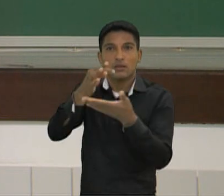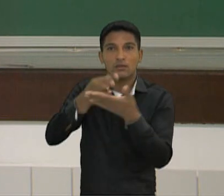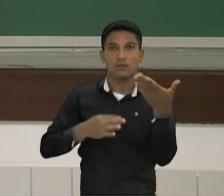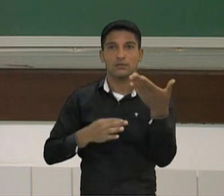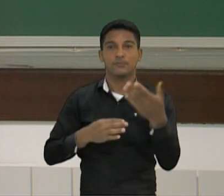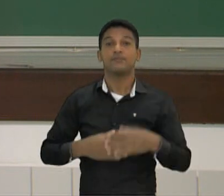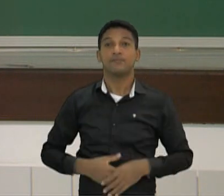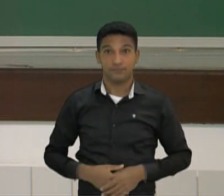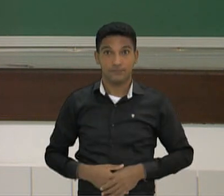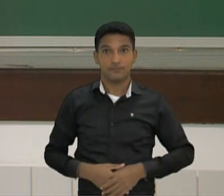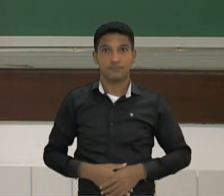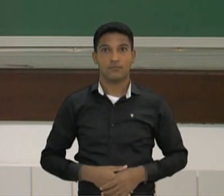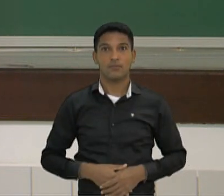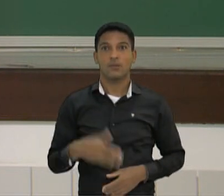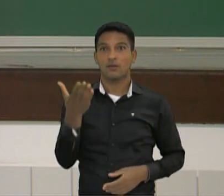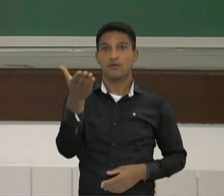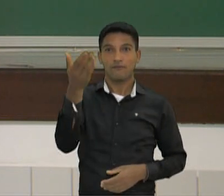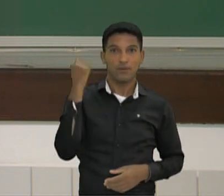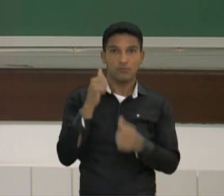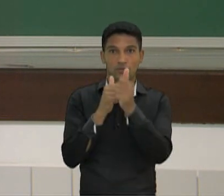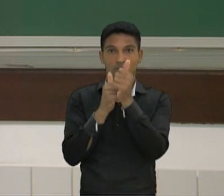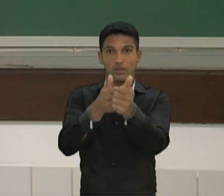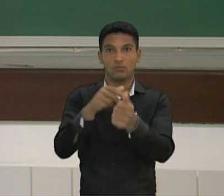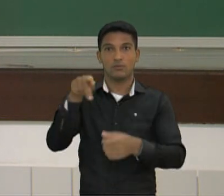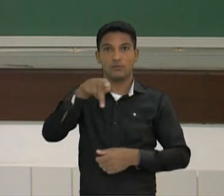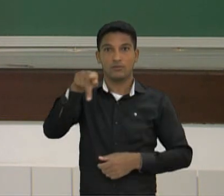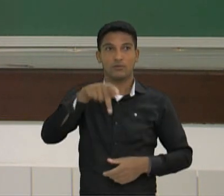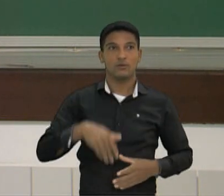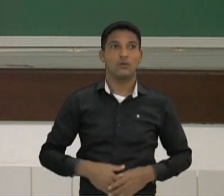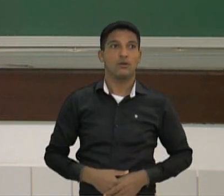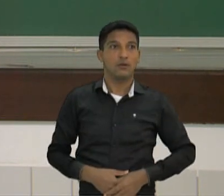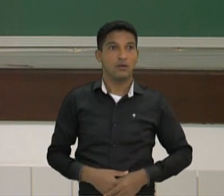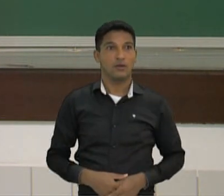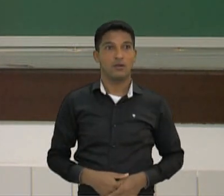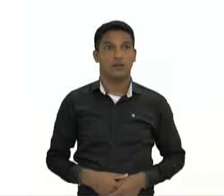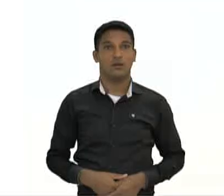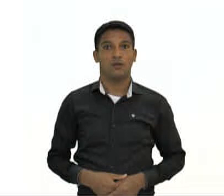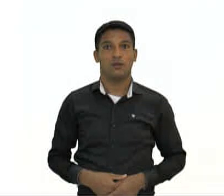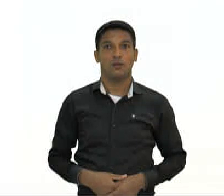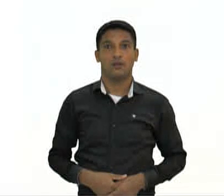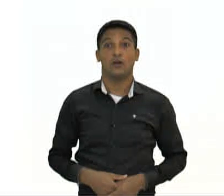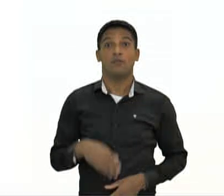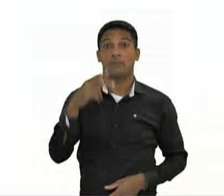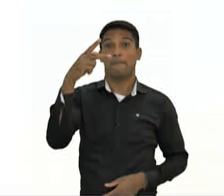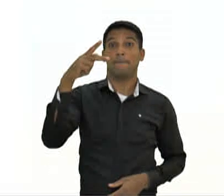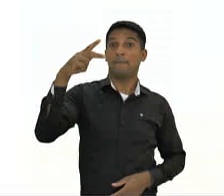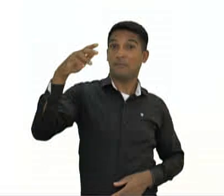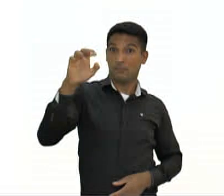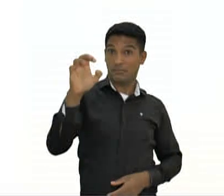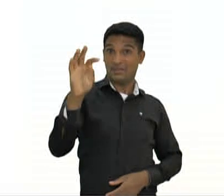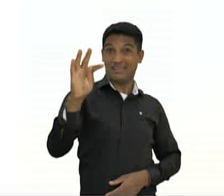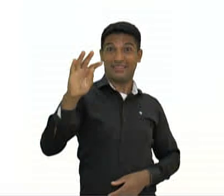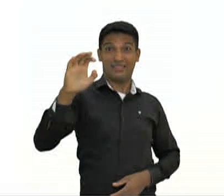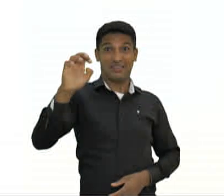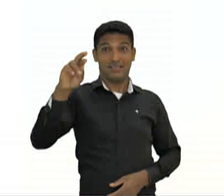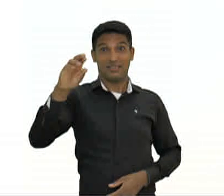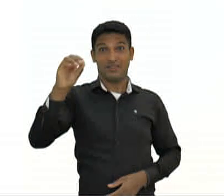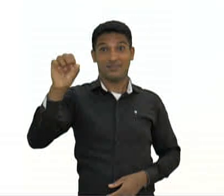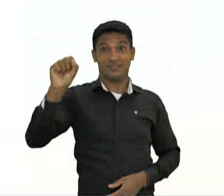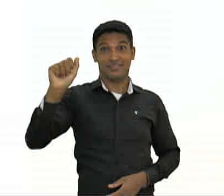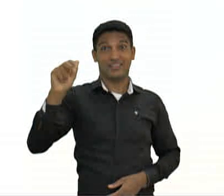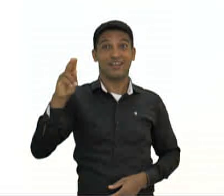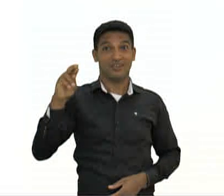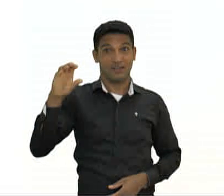é o assunto da nossa aula. Vamos lá? Acompanhem comigo. O voo dos pterossauros. Os